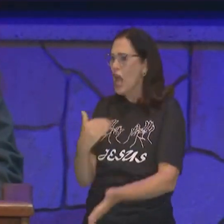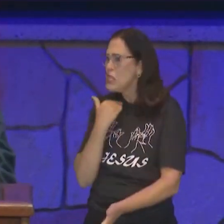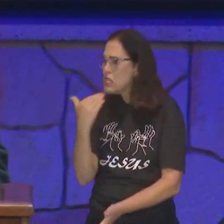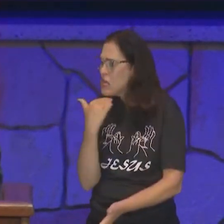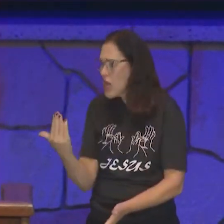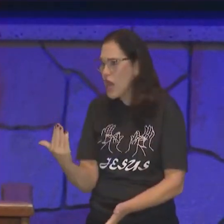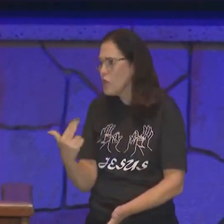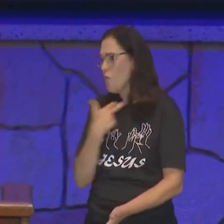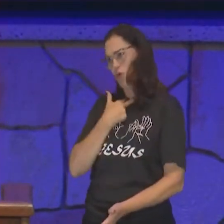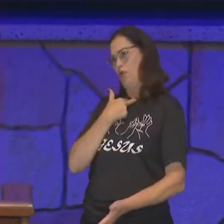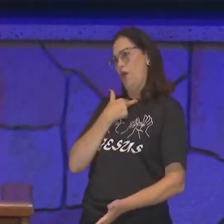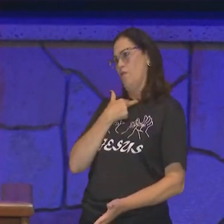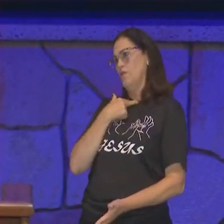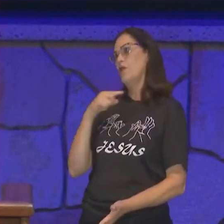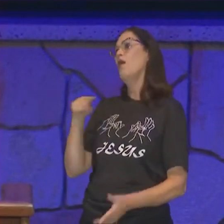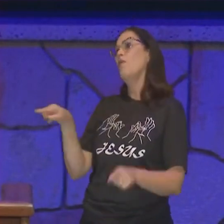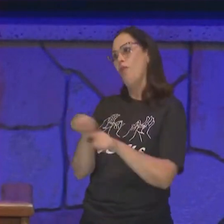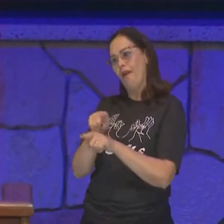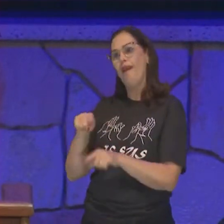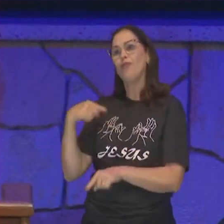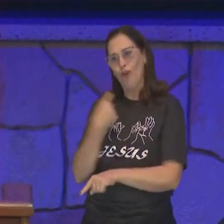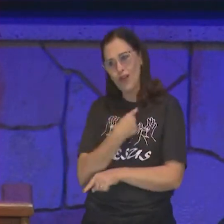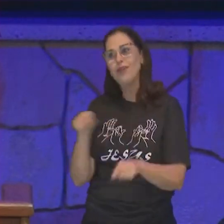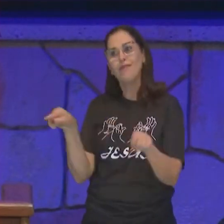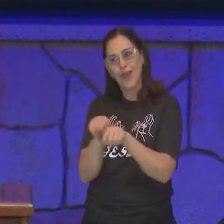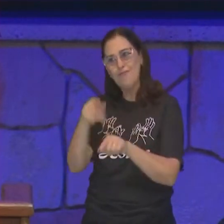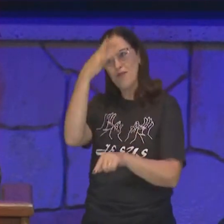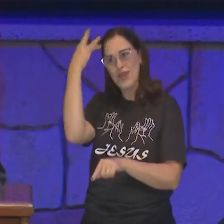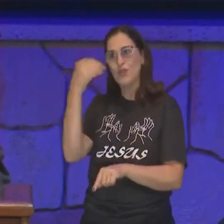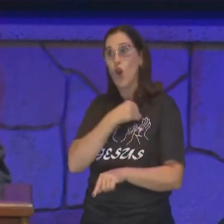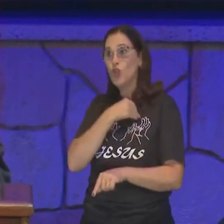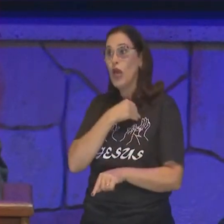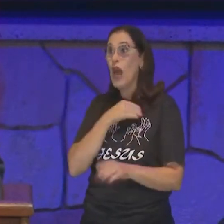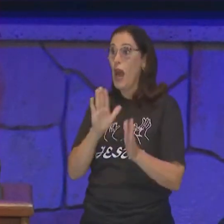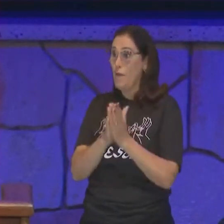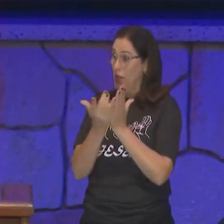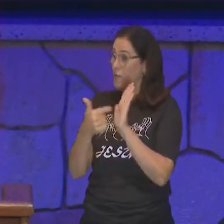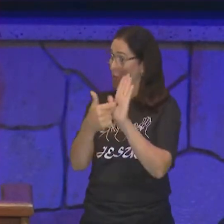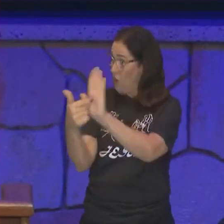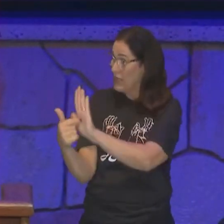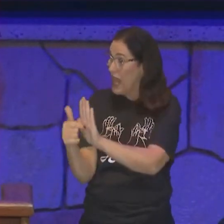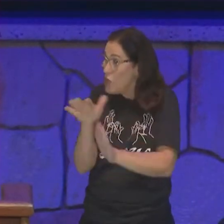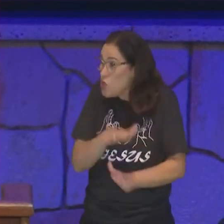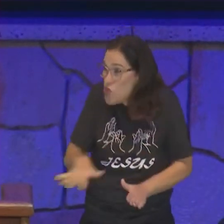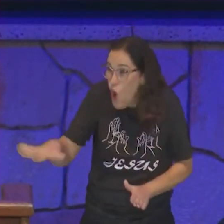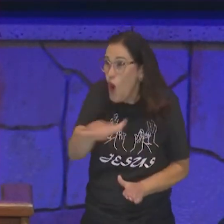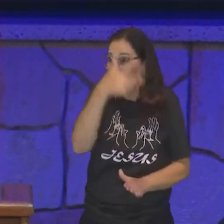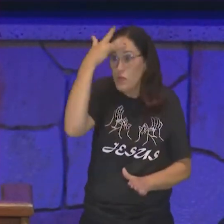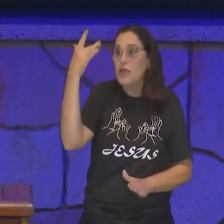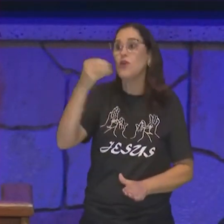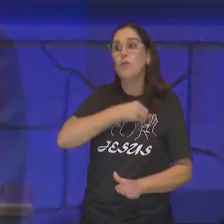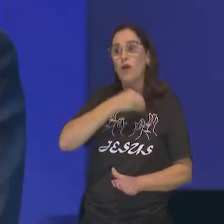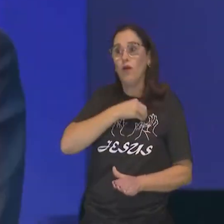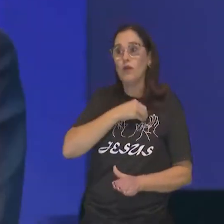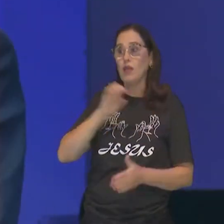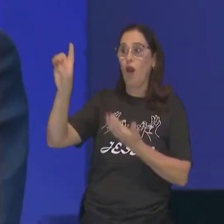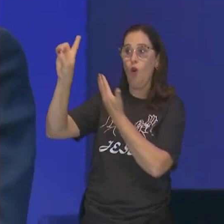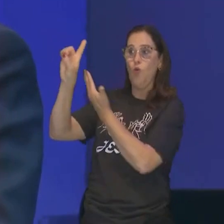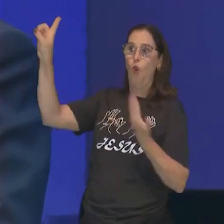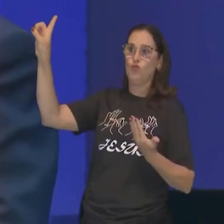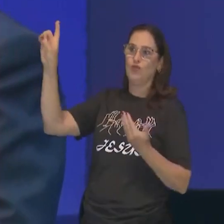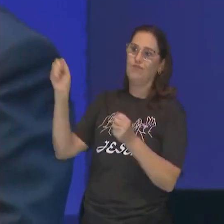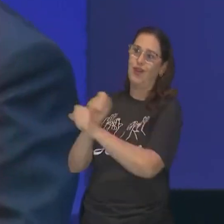ninguém. A palavra de Deus diz que todos pecaram e destituídos estão da glória de